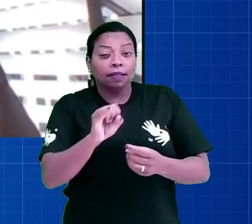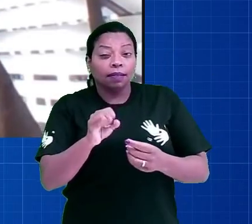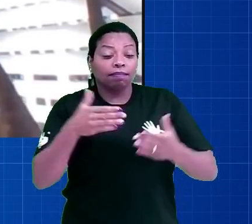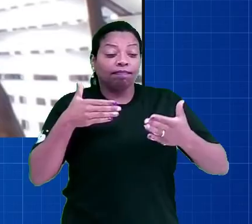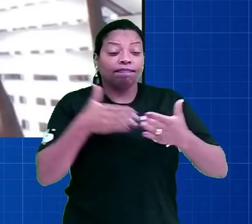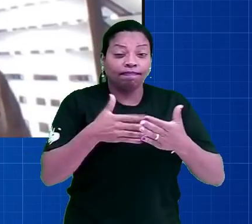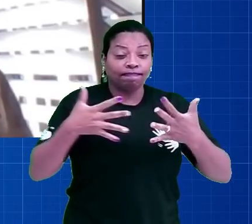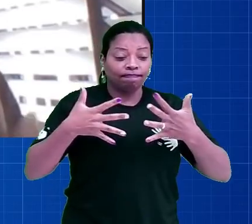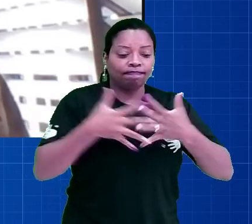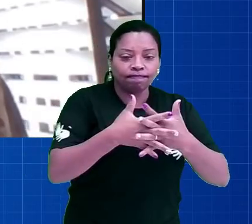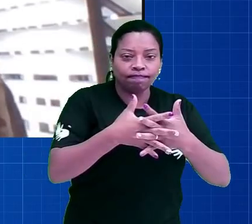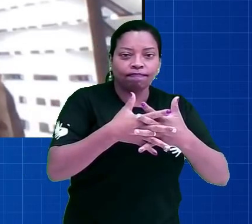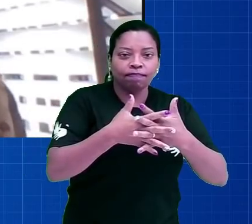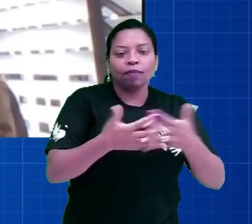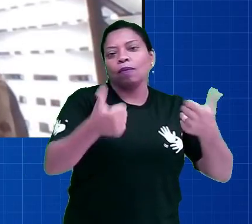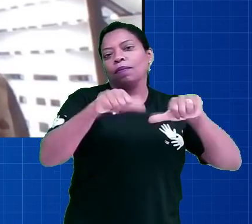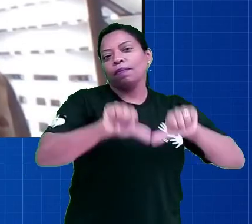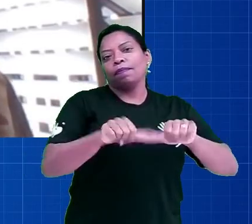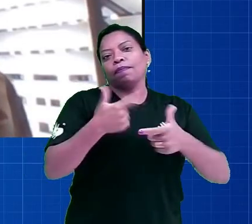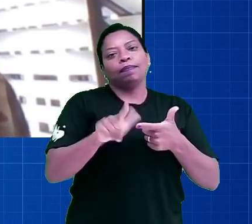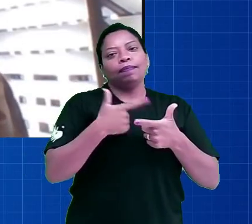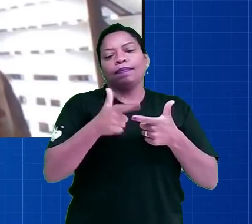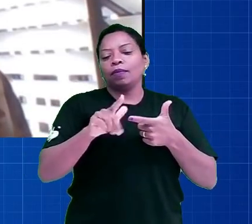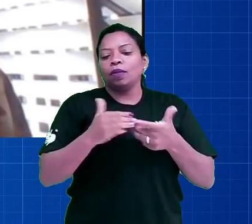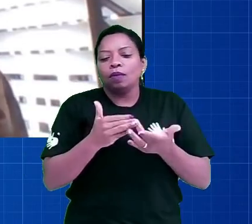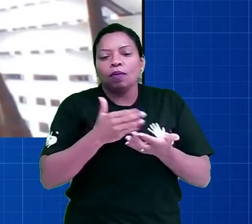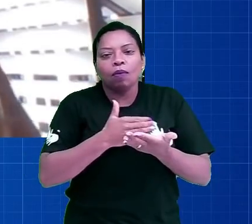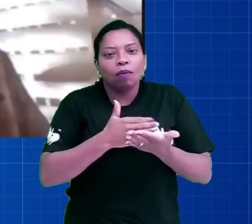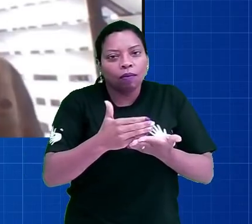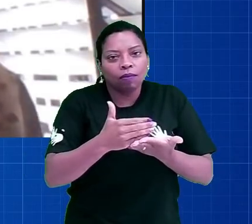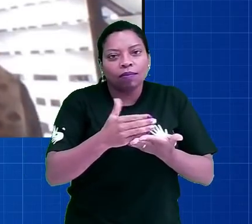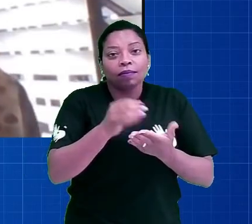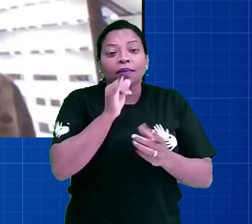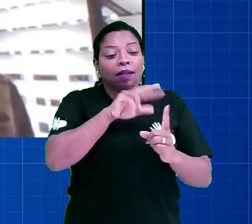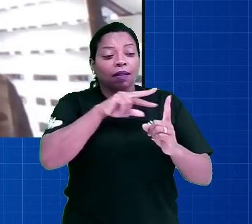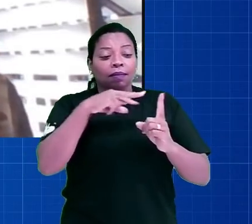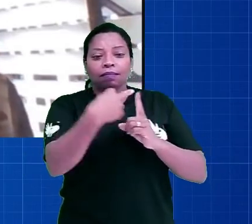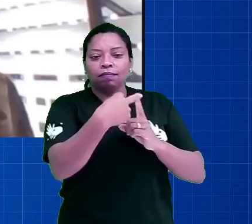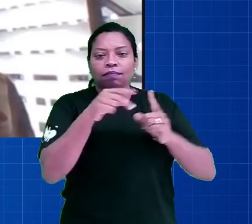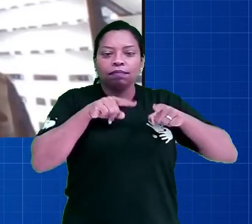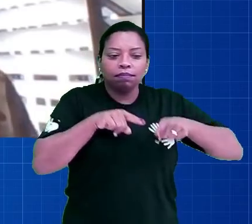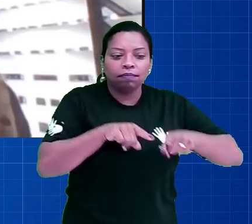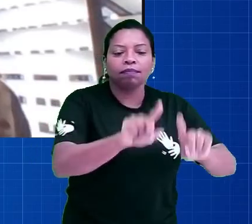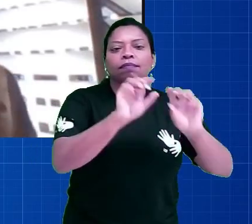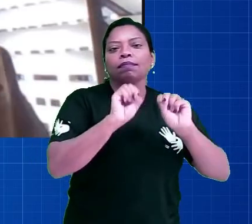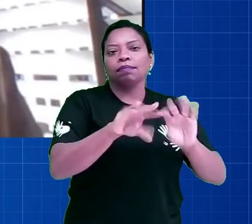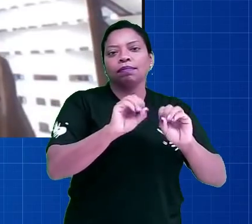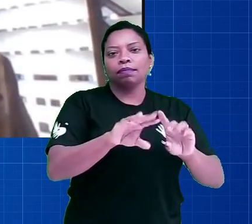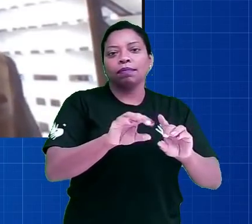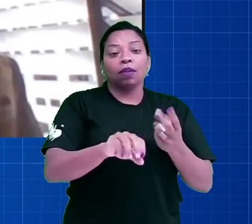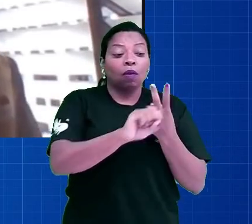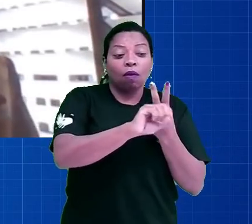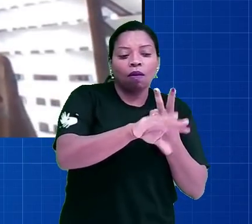isso acontecer, a gente já tem aí perspectivas negativas com relação a